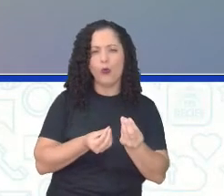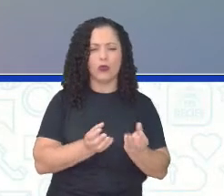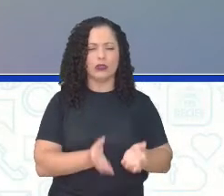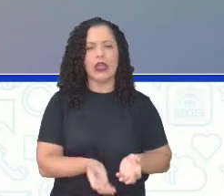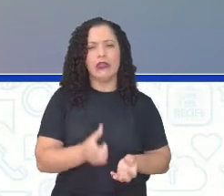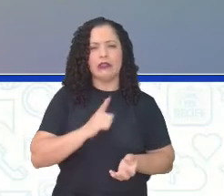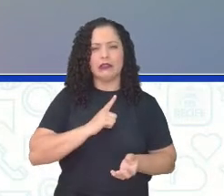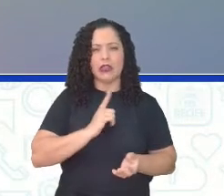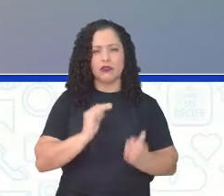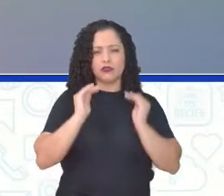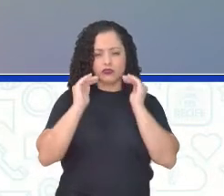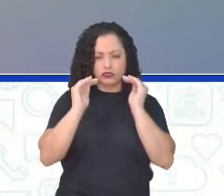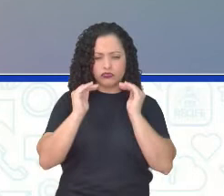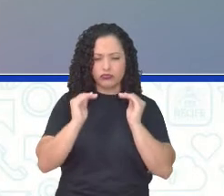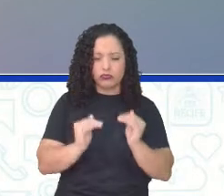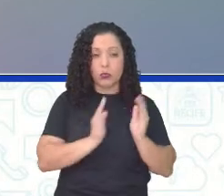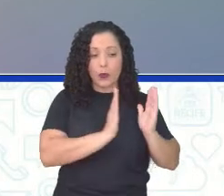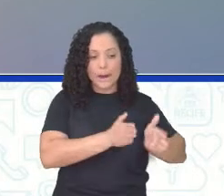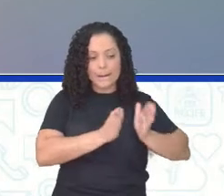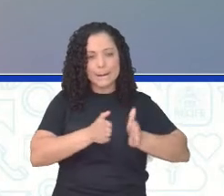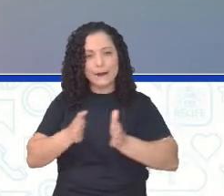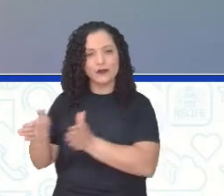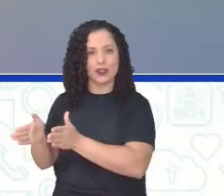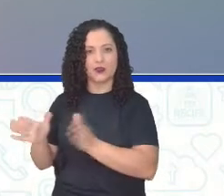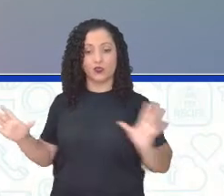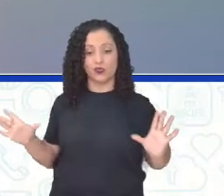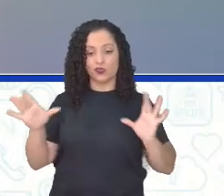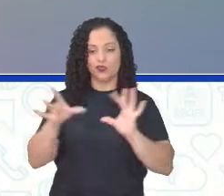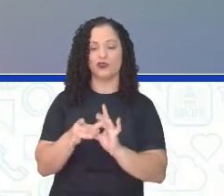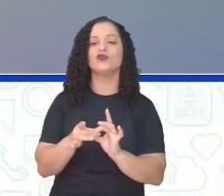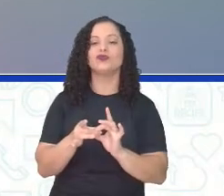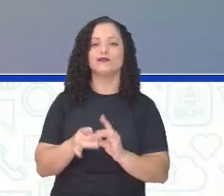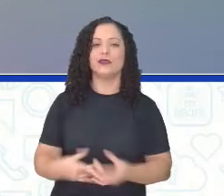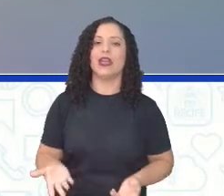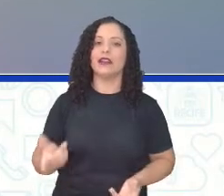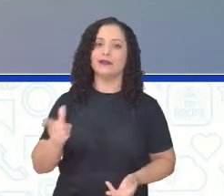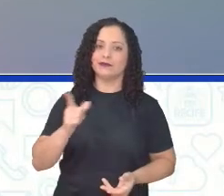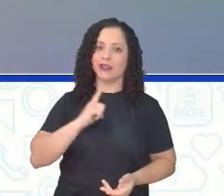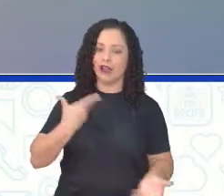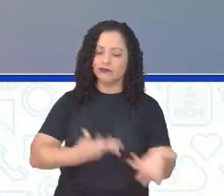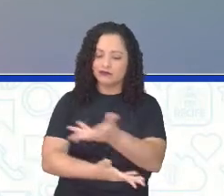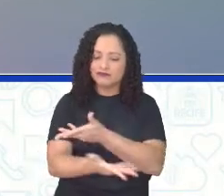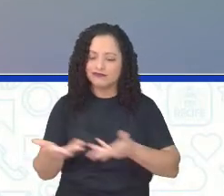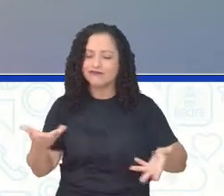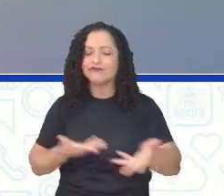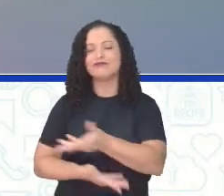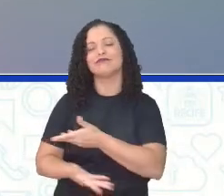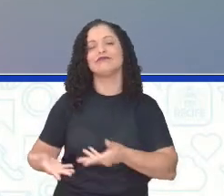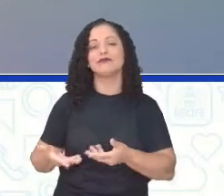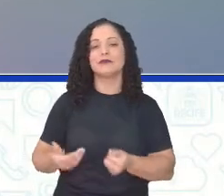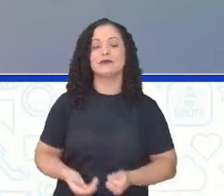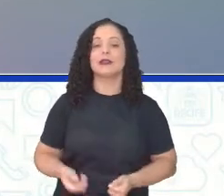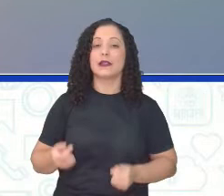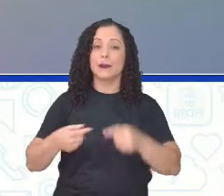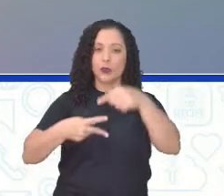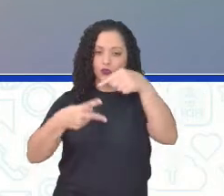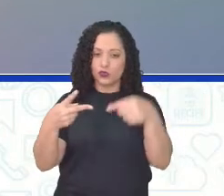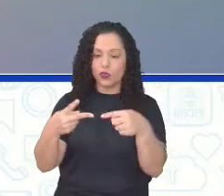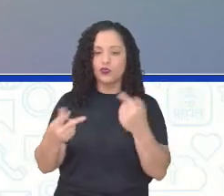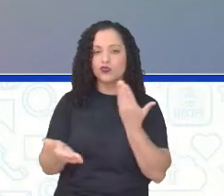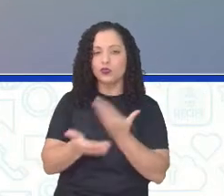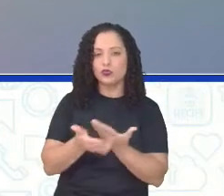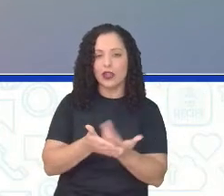funcionam? Então, a anatomia e a fisiologia juntas estão aí a nosso serviço, porque eles estão